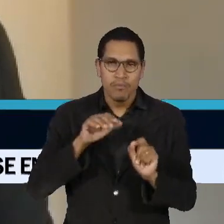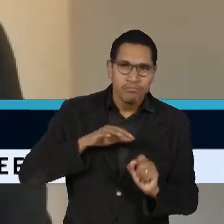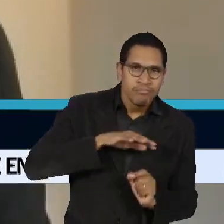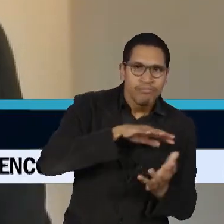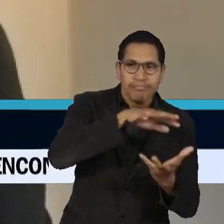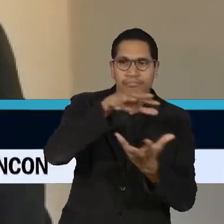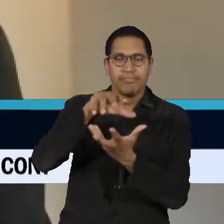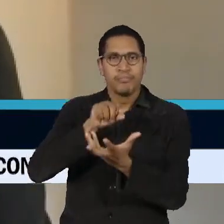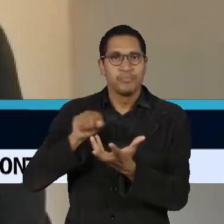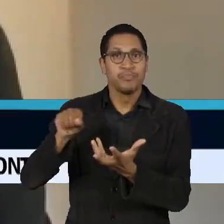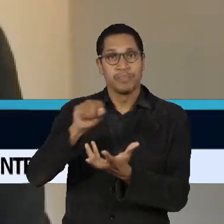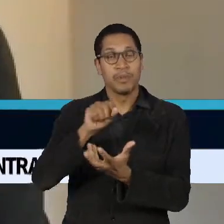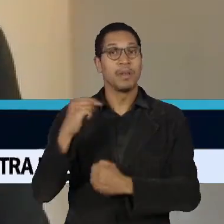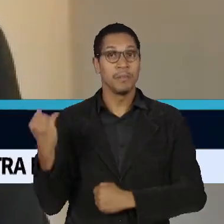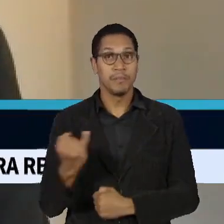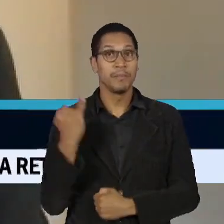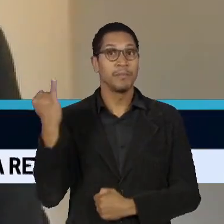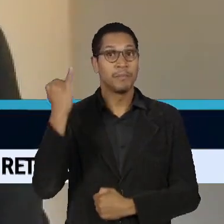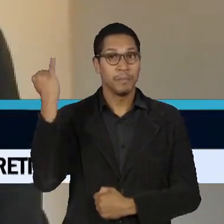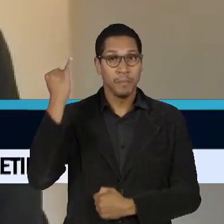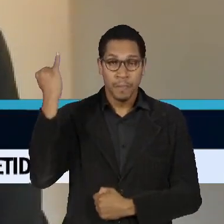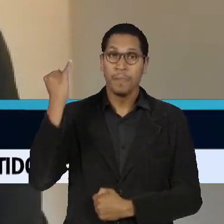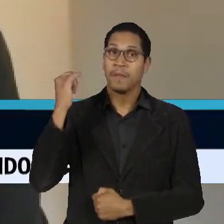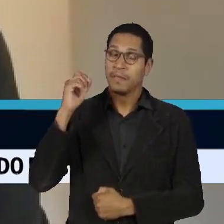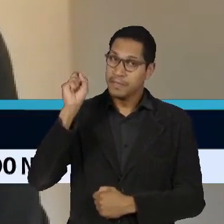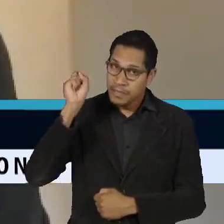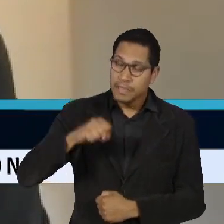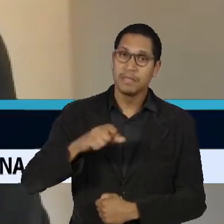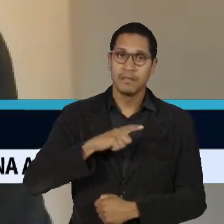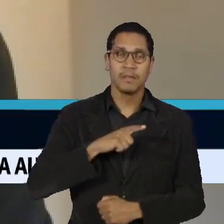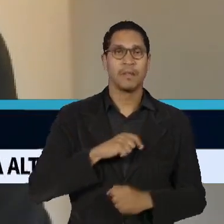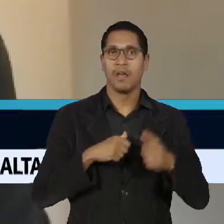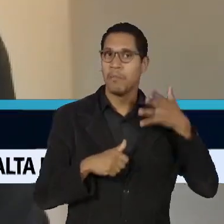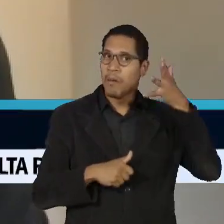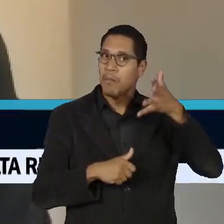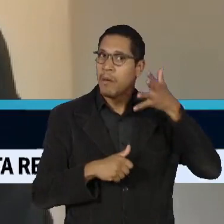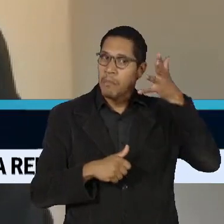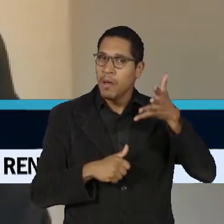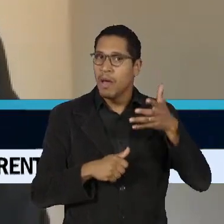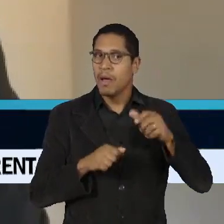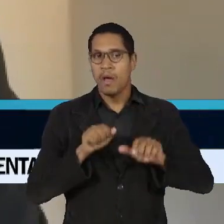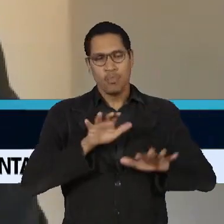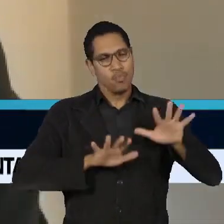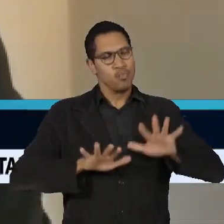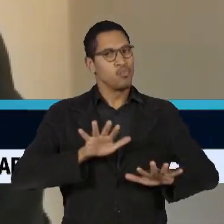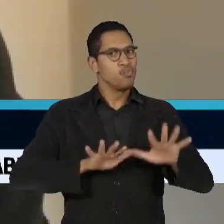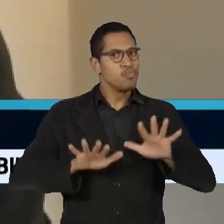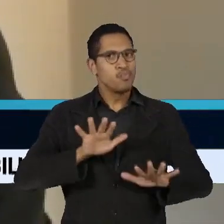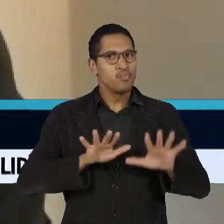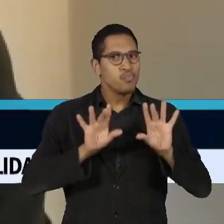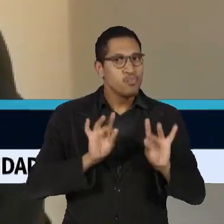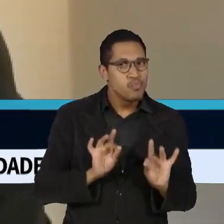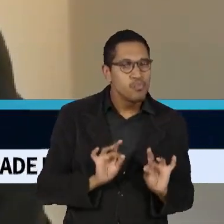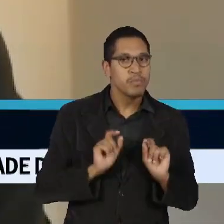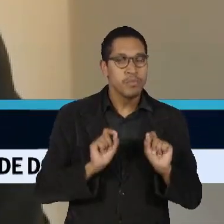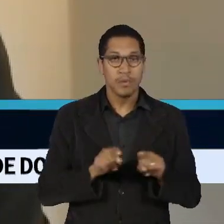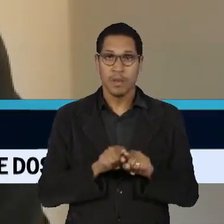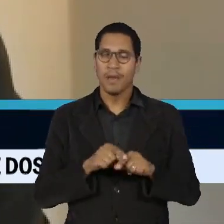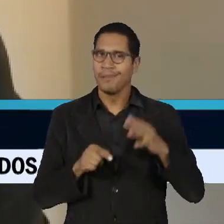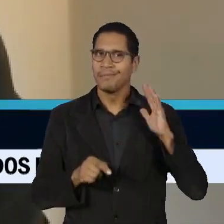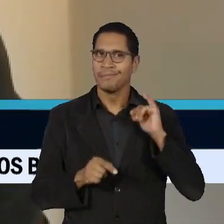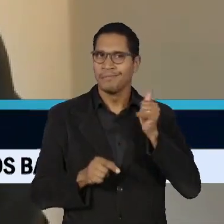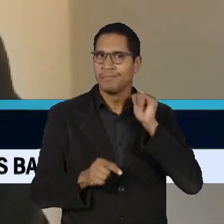mas também é importante que algumas declarações sejam medidas porque é por mais que o diálogo seja importante